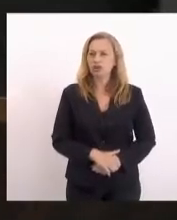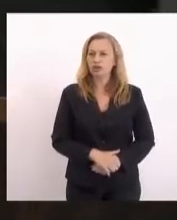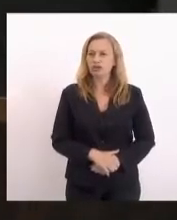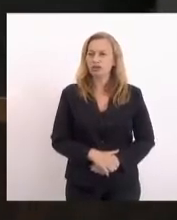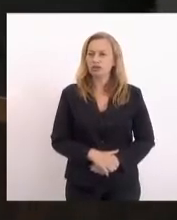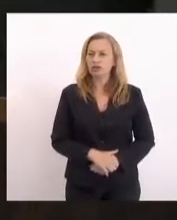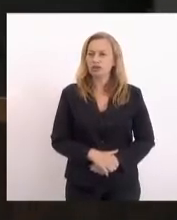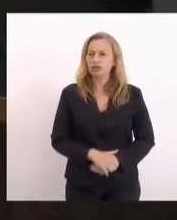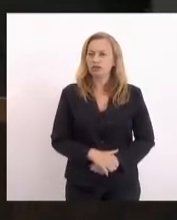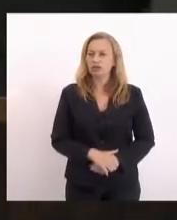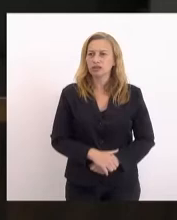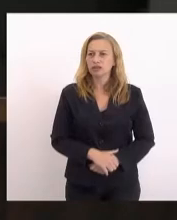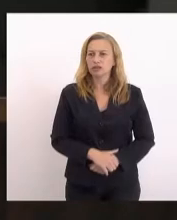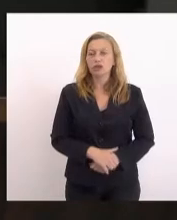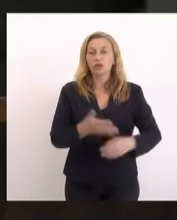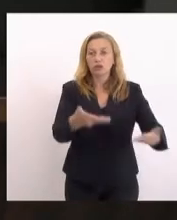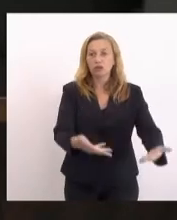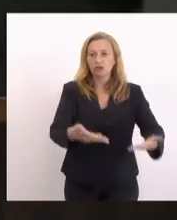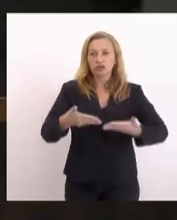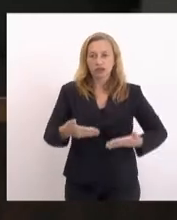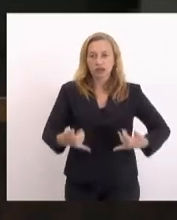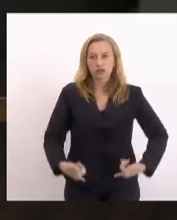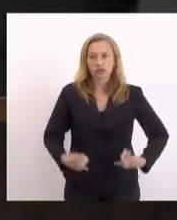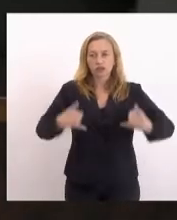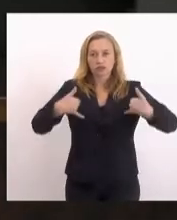Tenho a honra de convidar